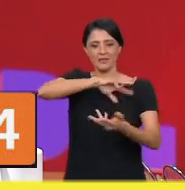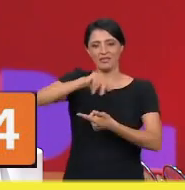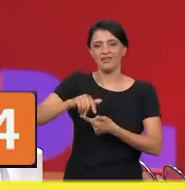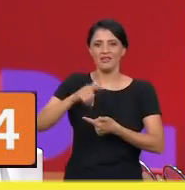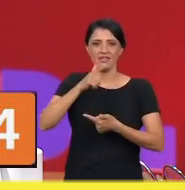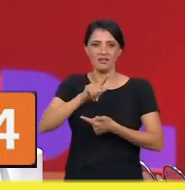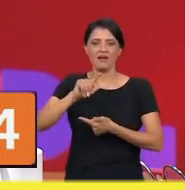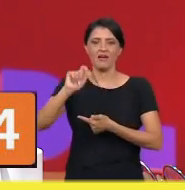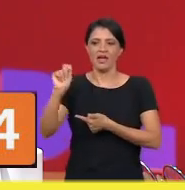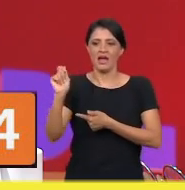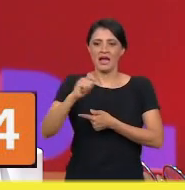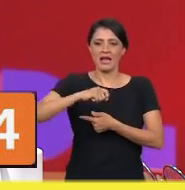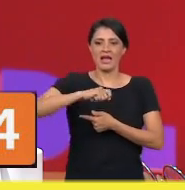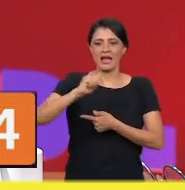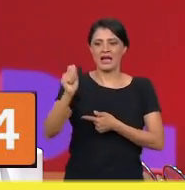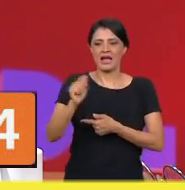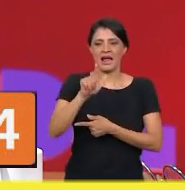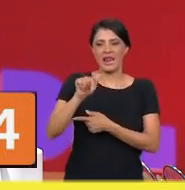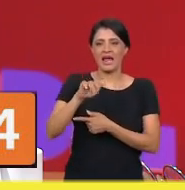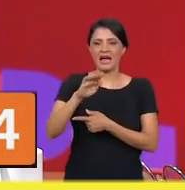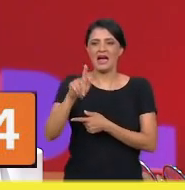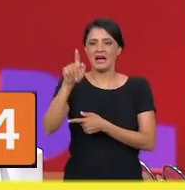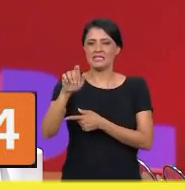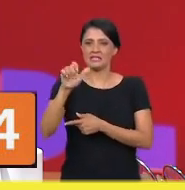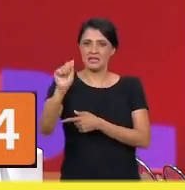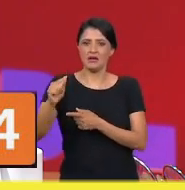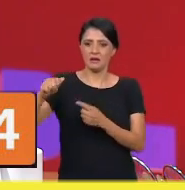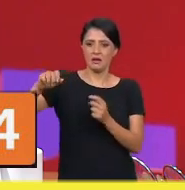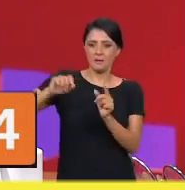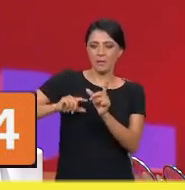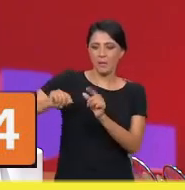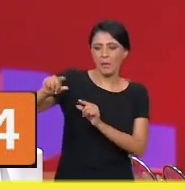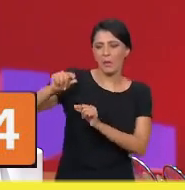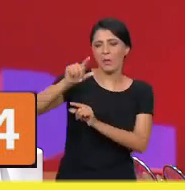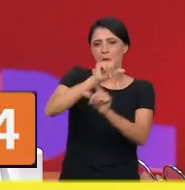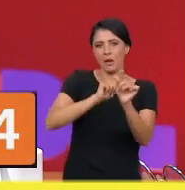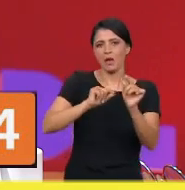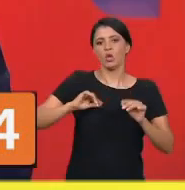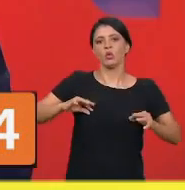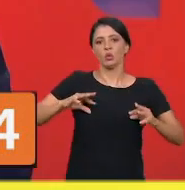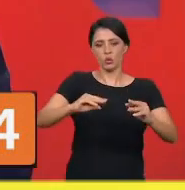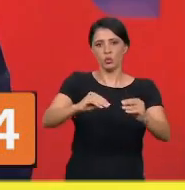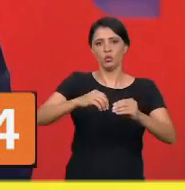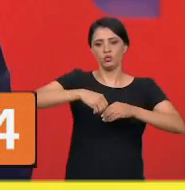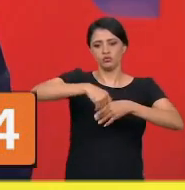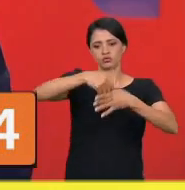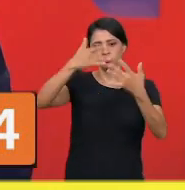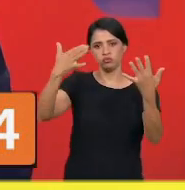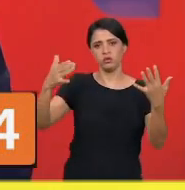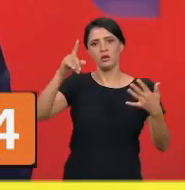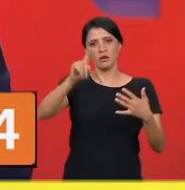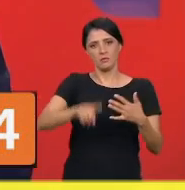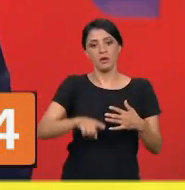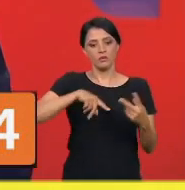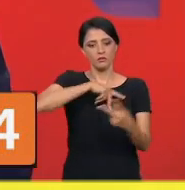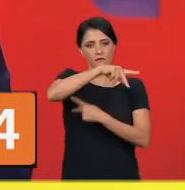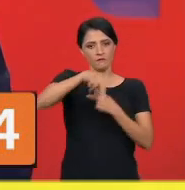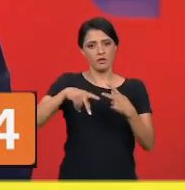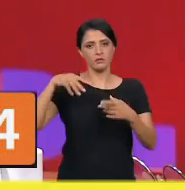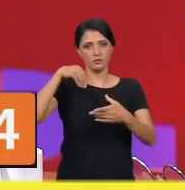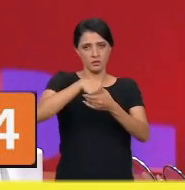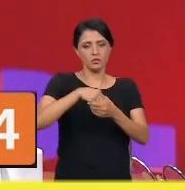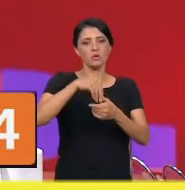galáxias, tudo que a gente conhece é formado por matéria bariônica. Mas o universo ele é composto 95%